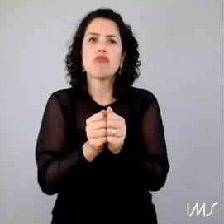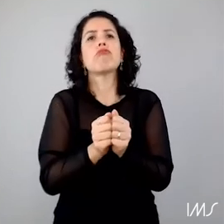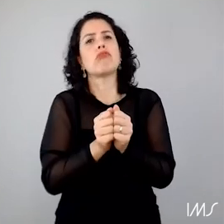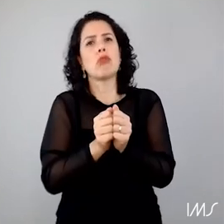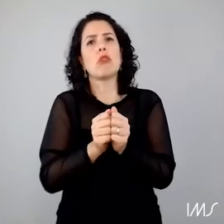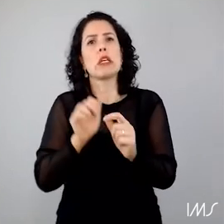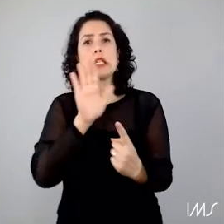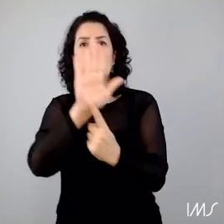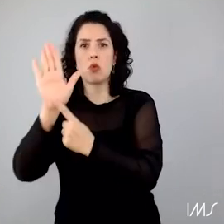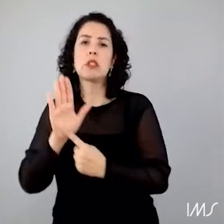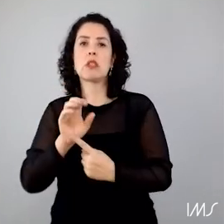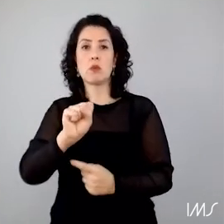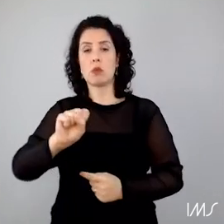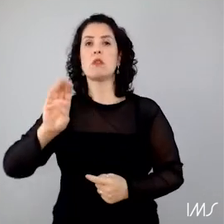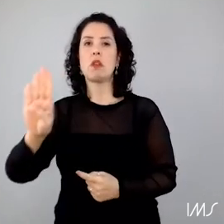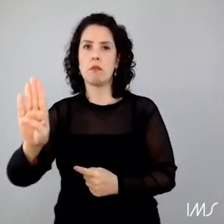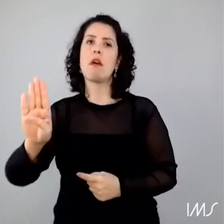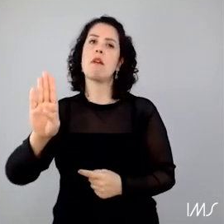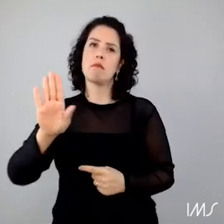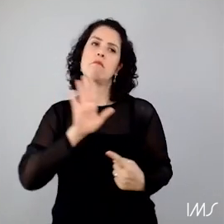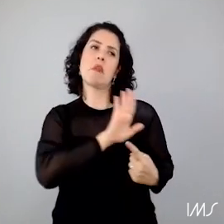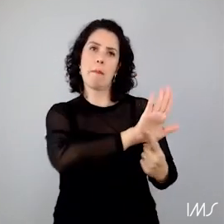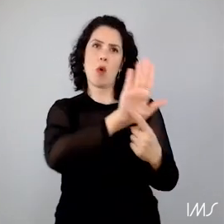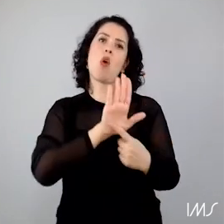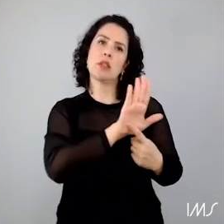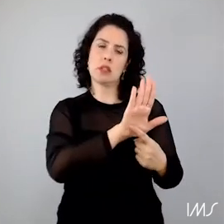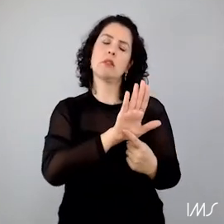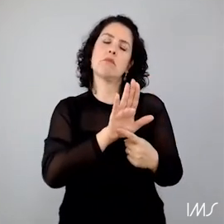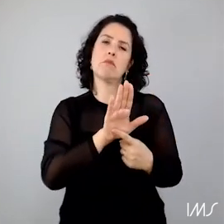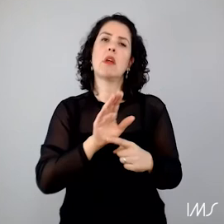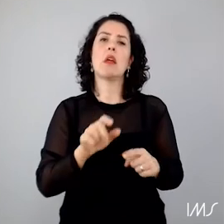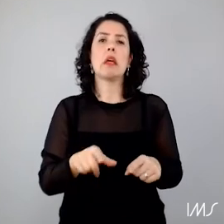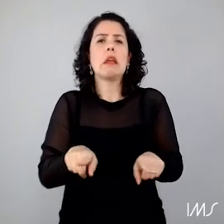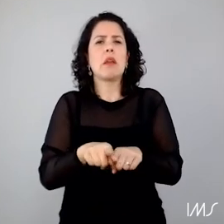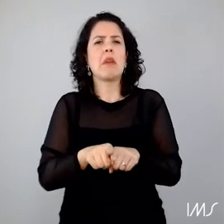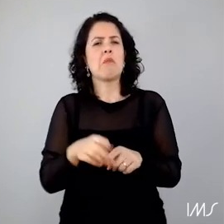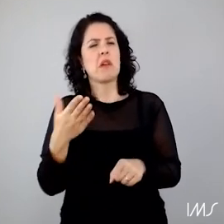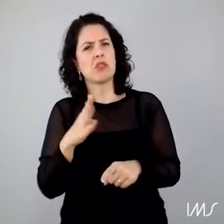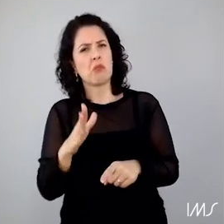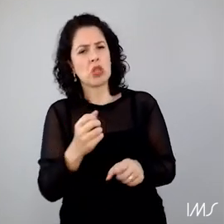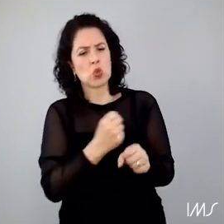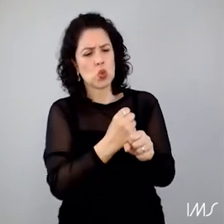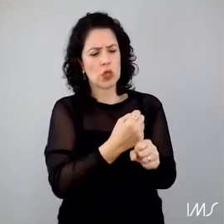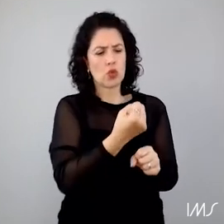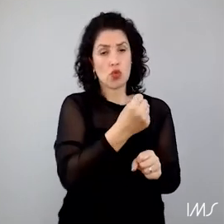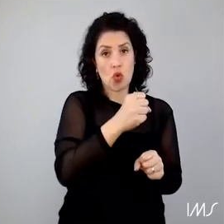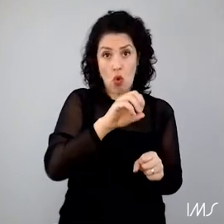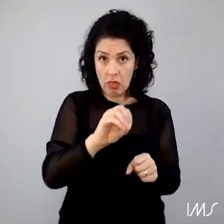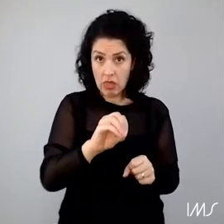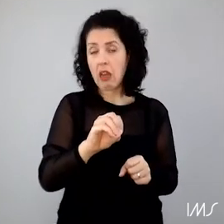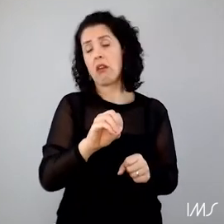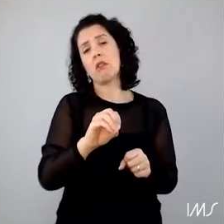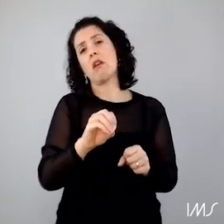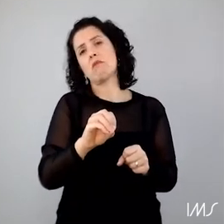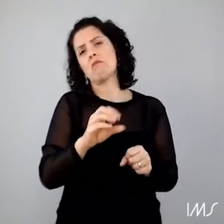são, ao longo de 80, artigos que ela publica, tanto na Íris quanto no Estado de São Paulo, sobre a obra de Mário Cravo, né,